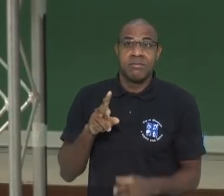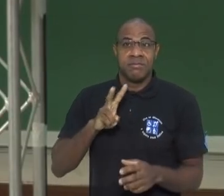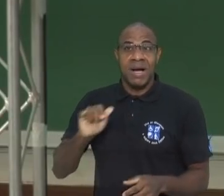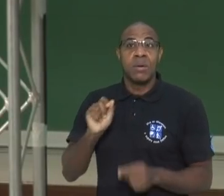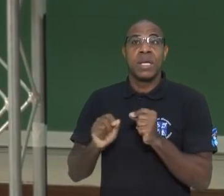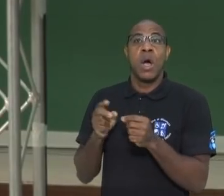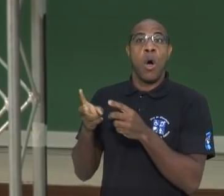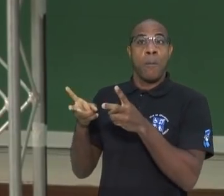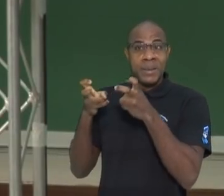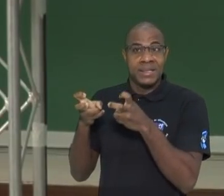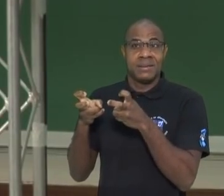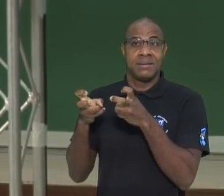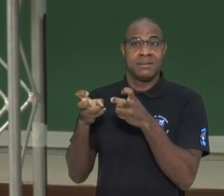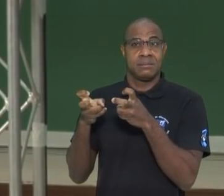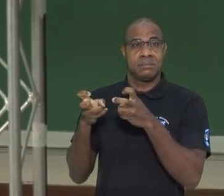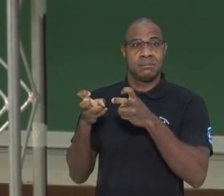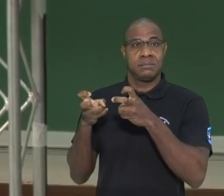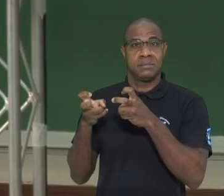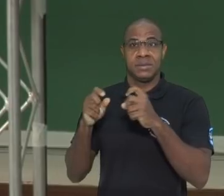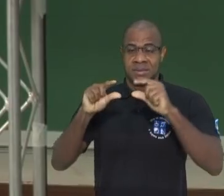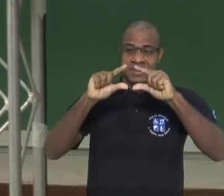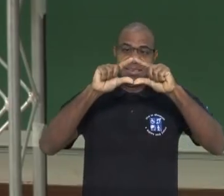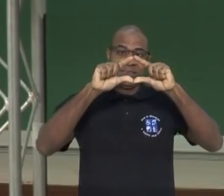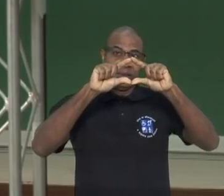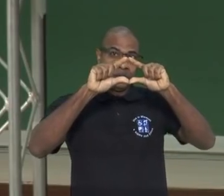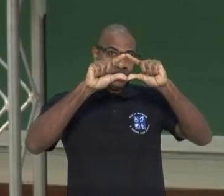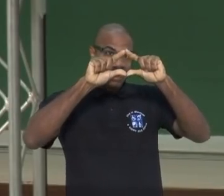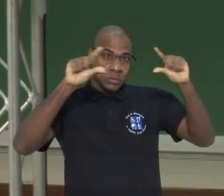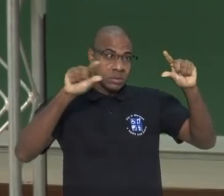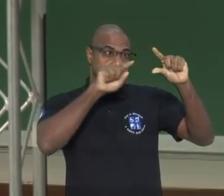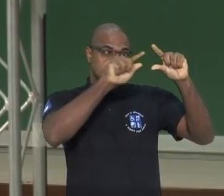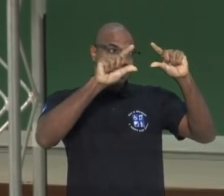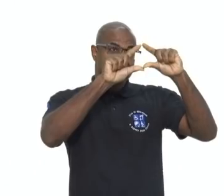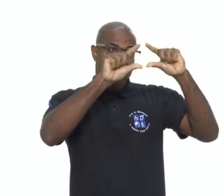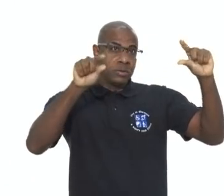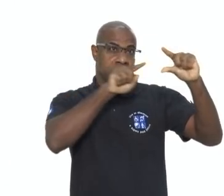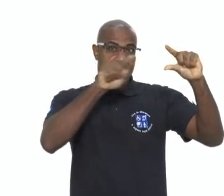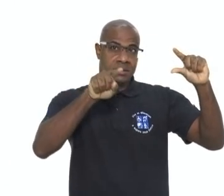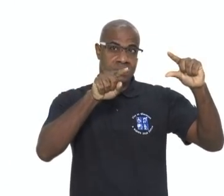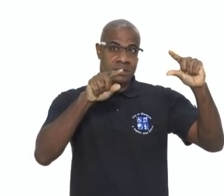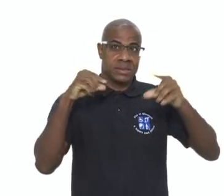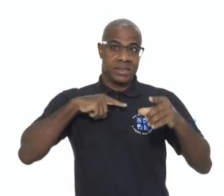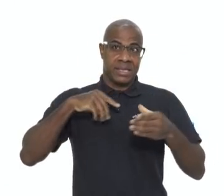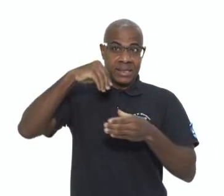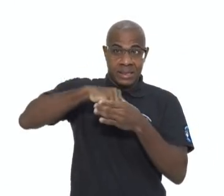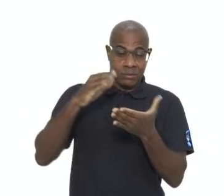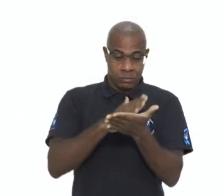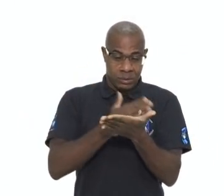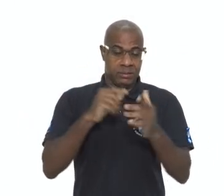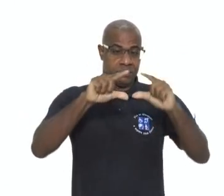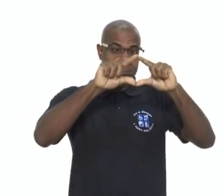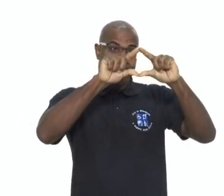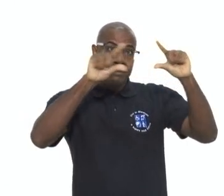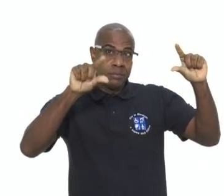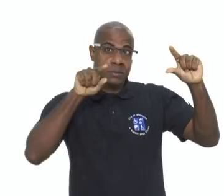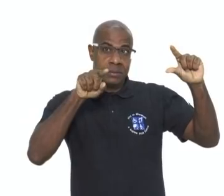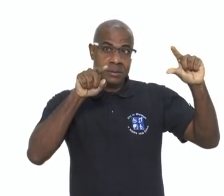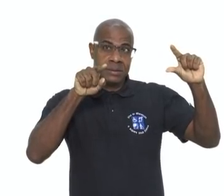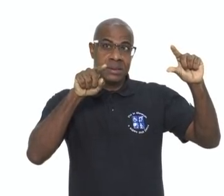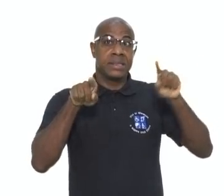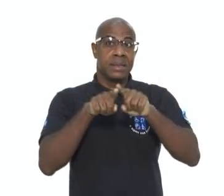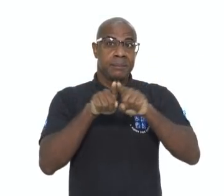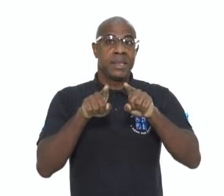observar, se lembrar, né? No trecho que foi escrito no livro e no diálogo que ouvimos no